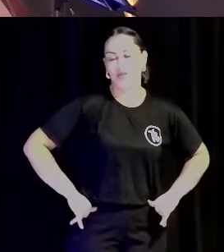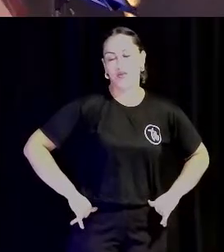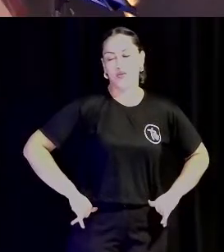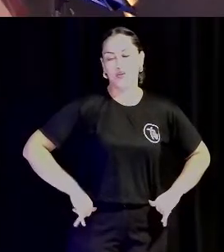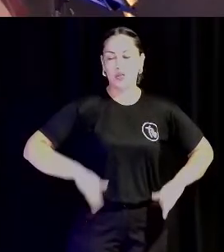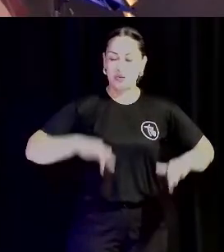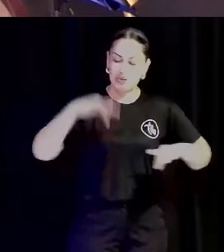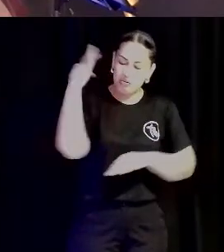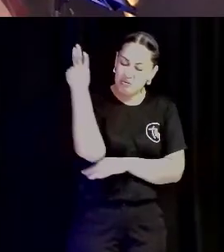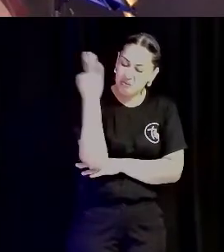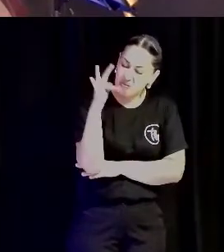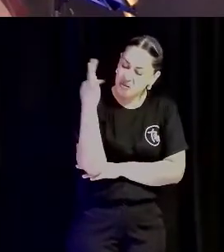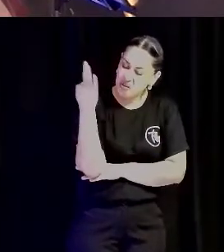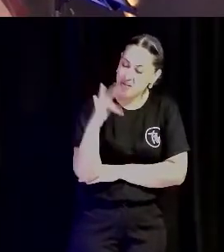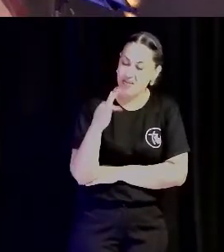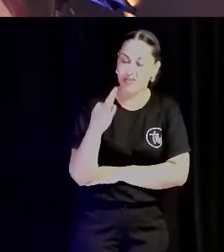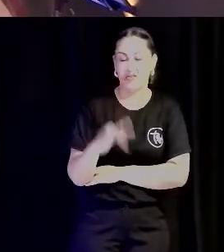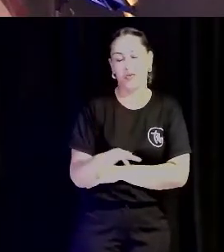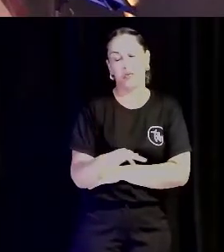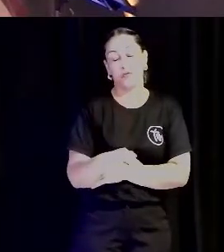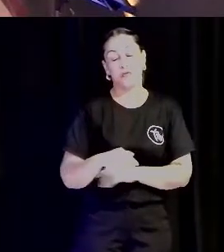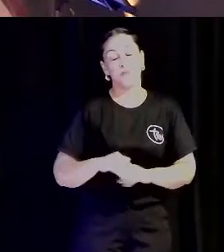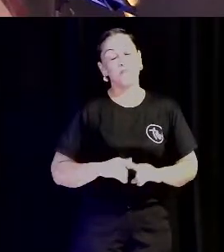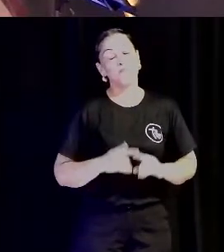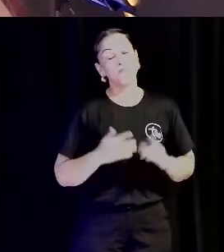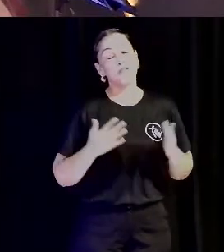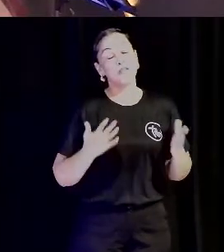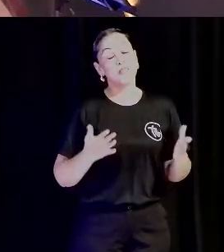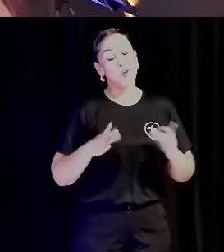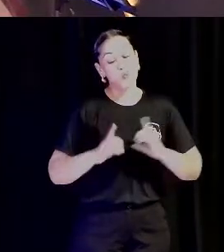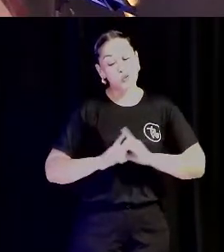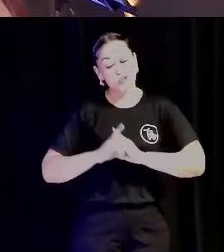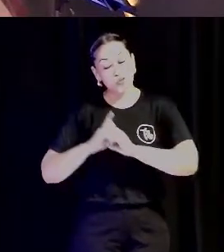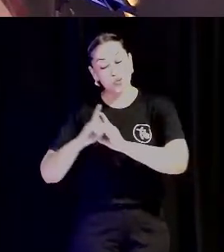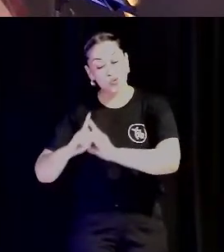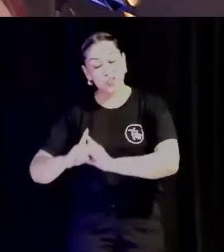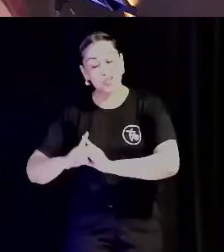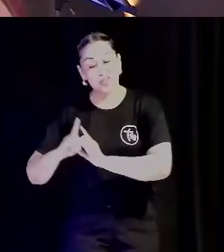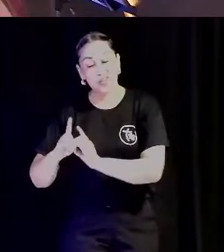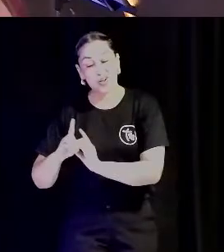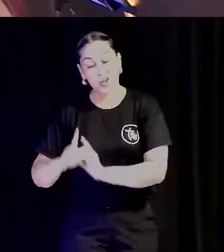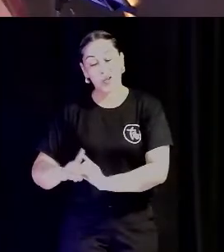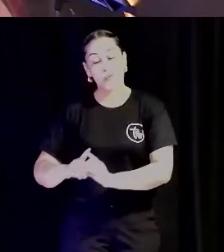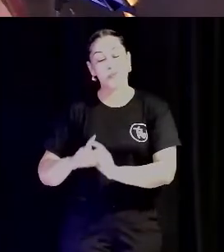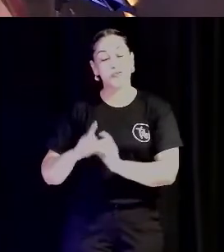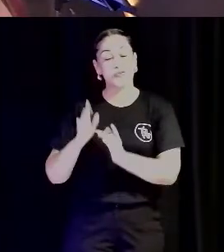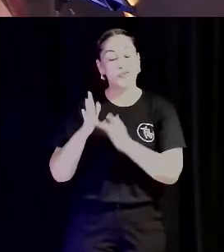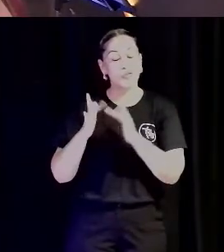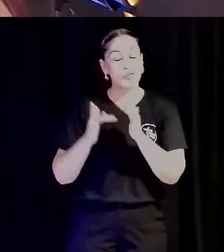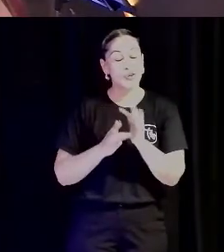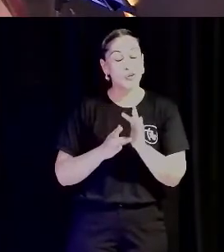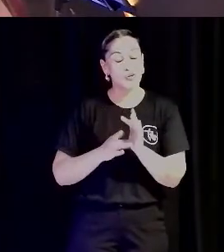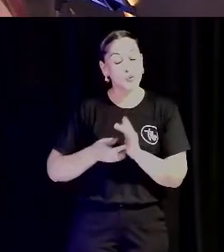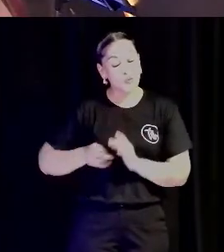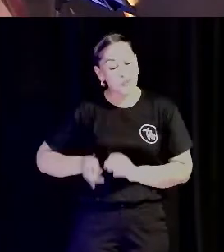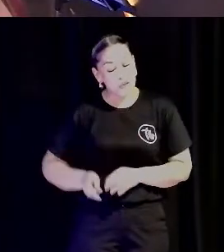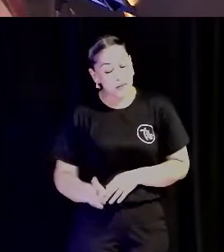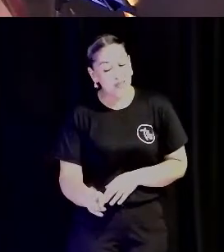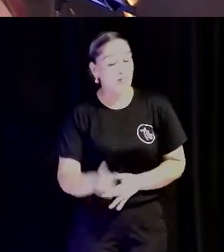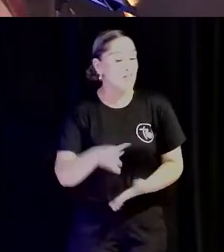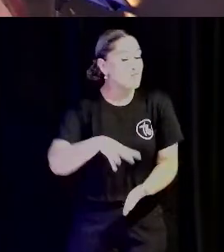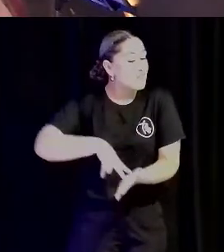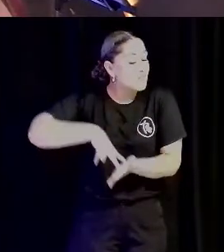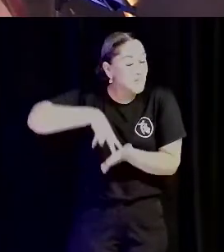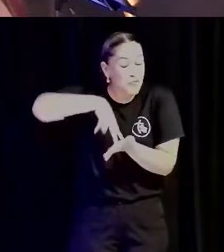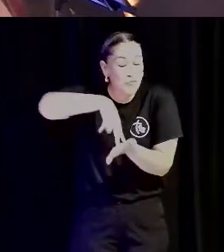Discípulos de Jesus aprendem a suportar. Discípulos de Jesus aguentam o tranco.